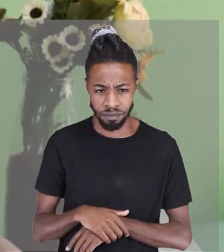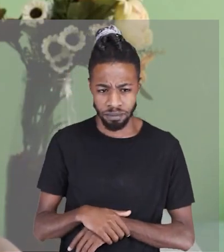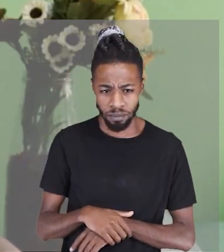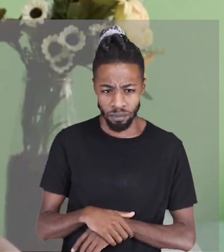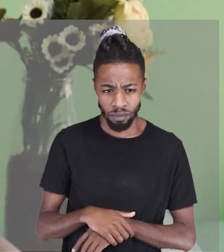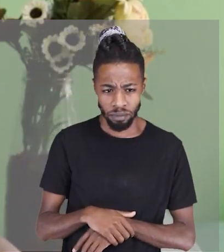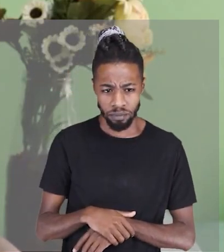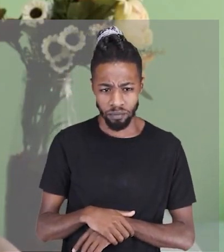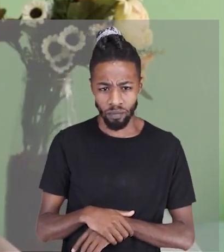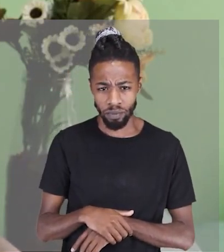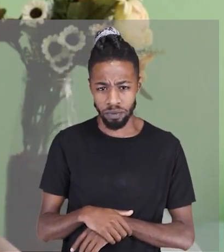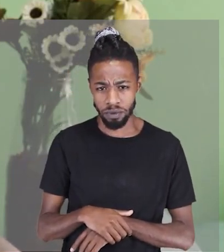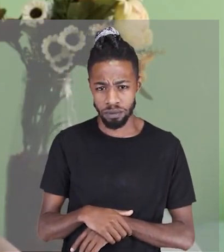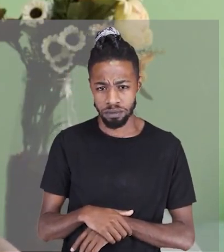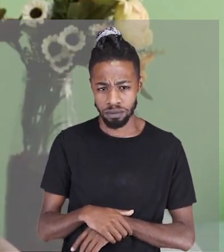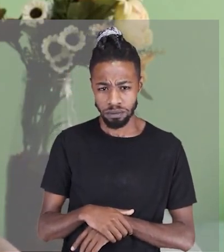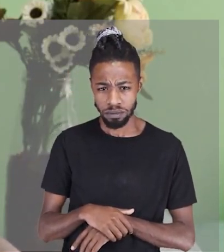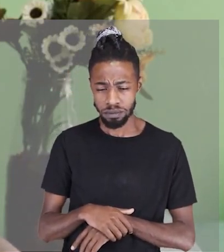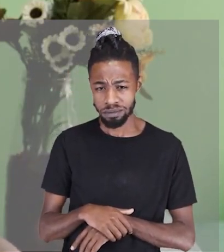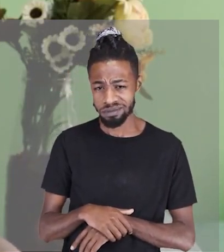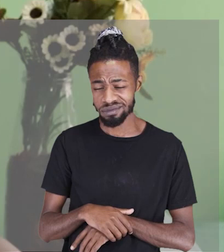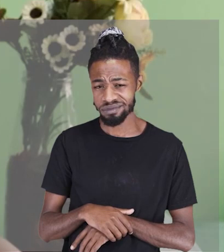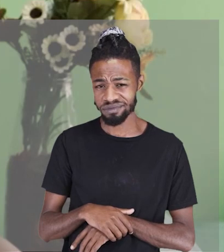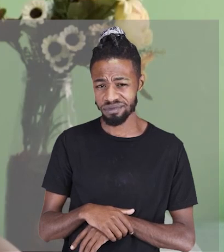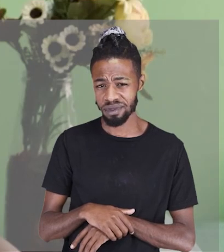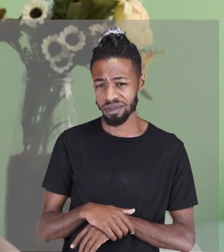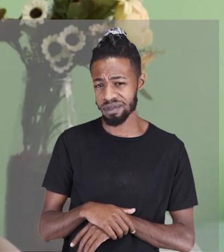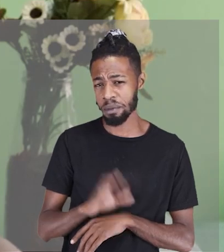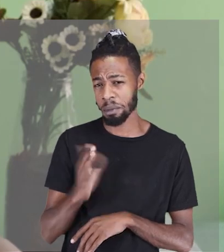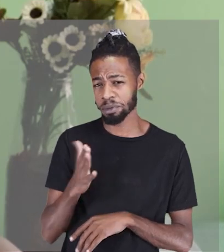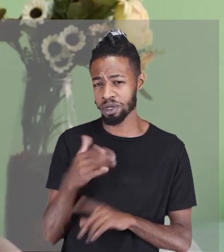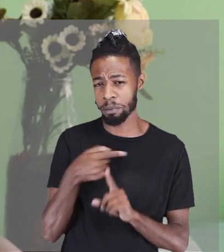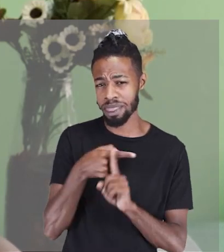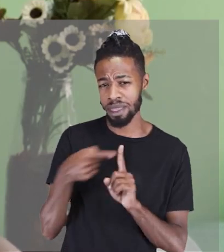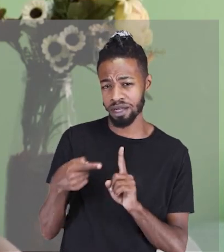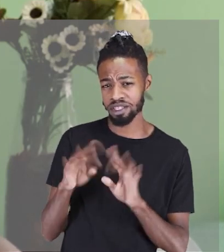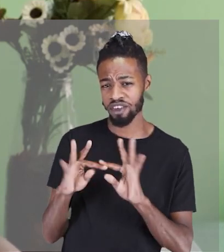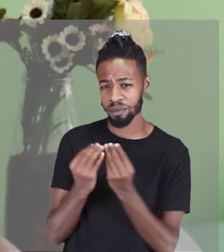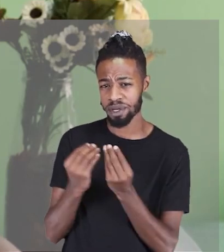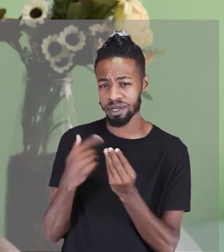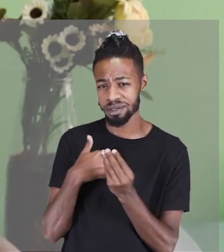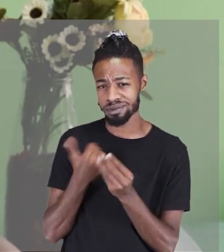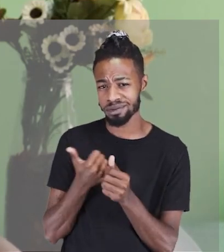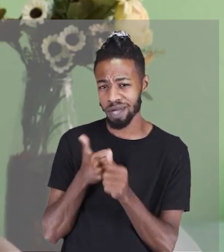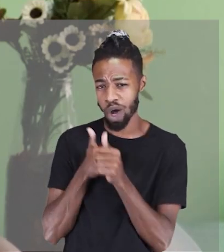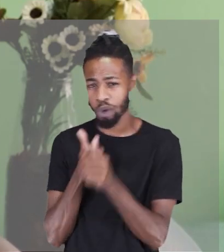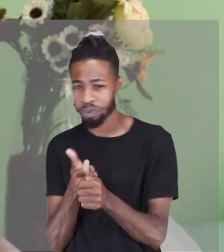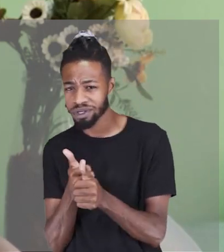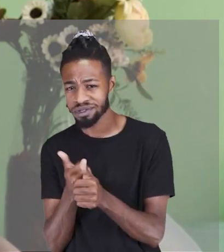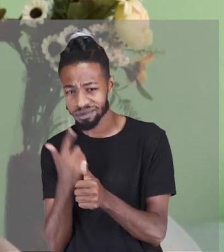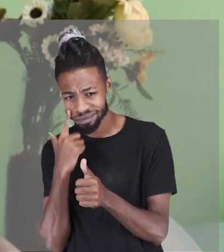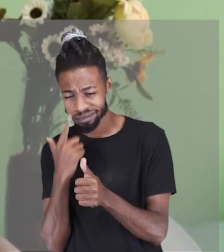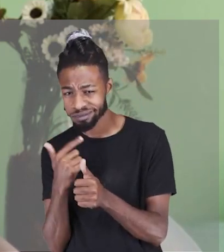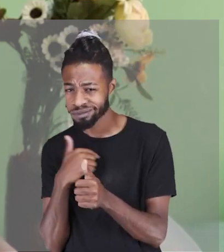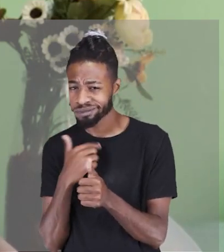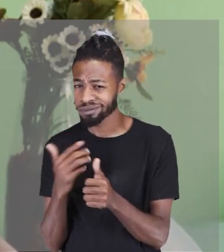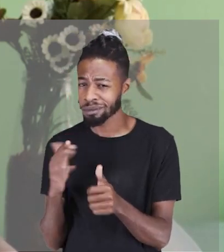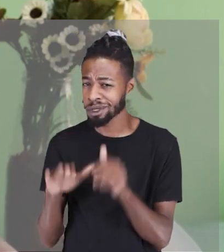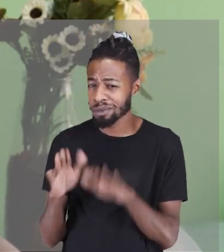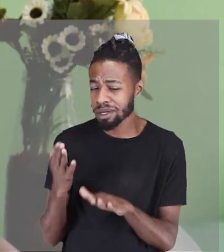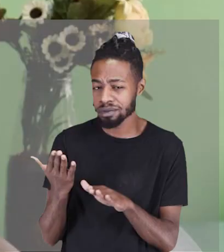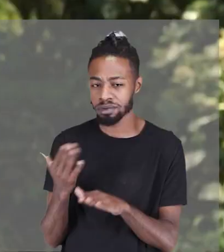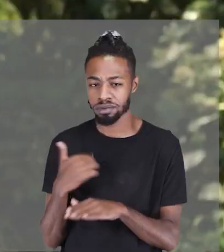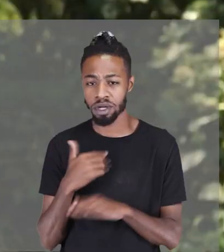Hoje, eu acho que, vamos dizer assim, que metade das famílias acompanham parcialmente, acompanham de forma